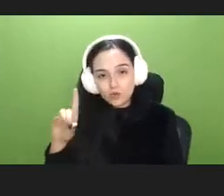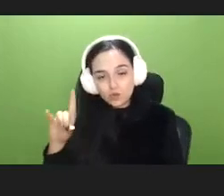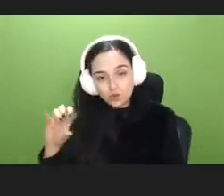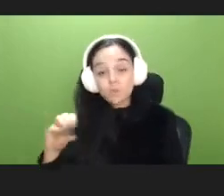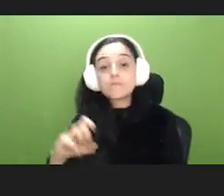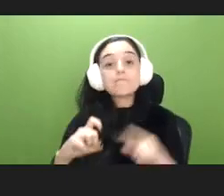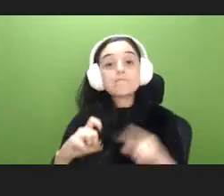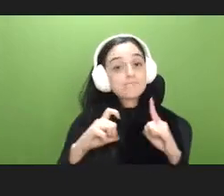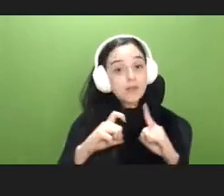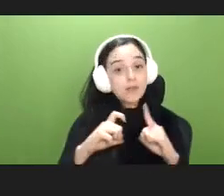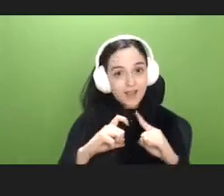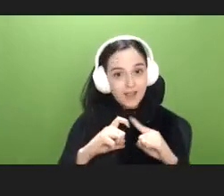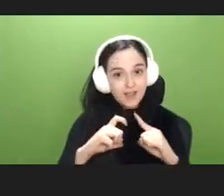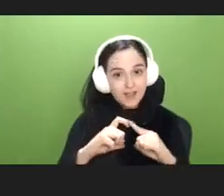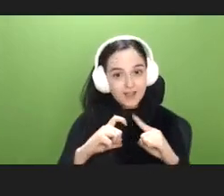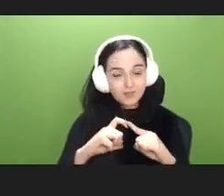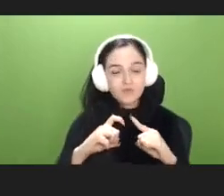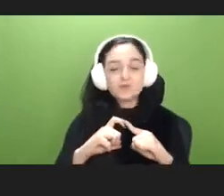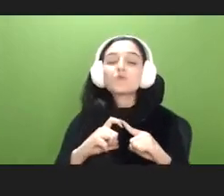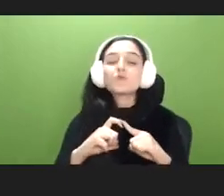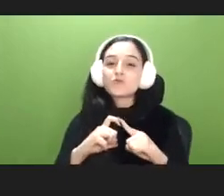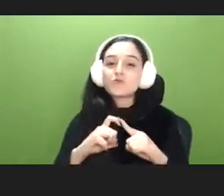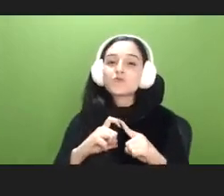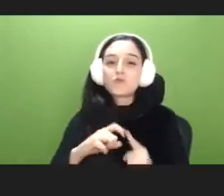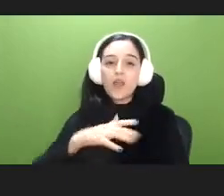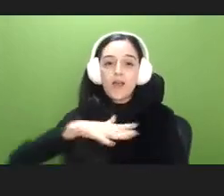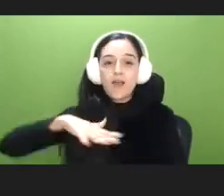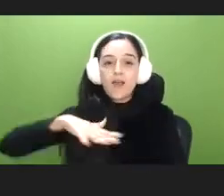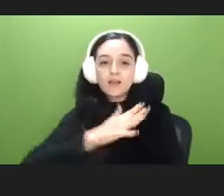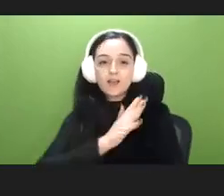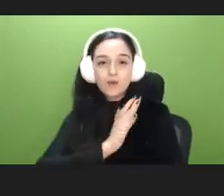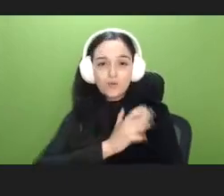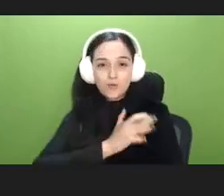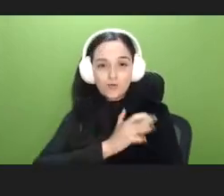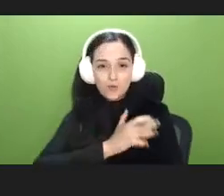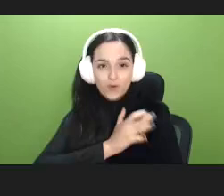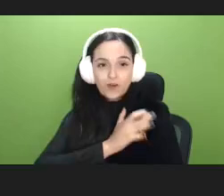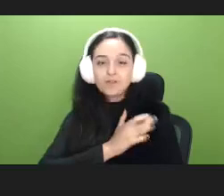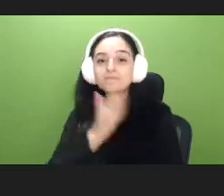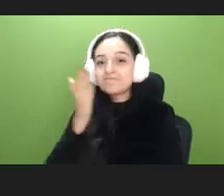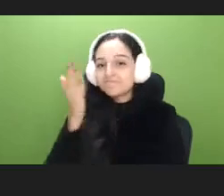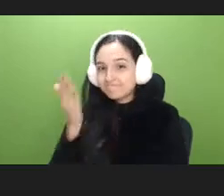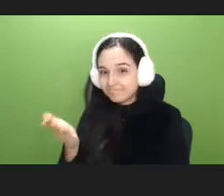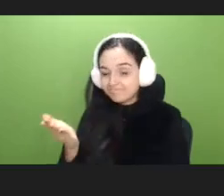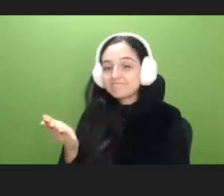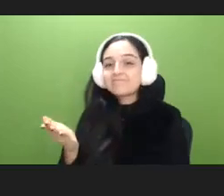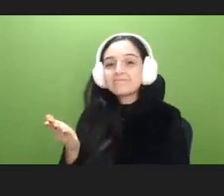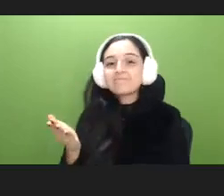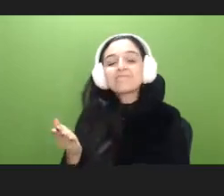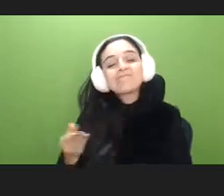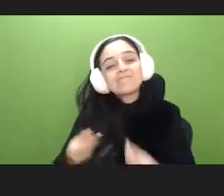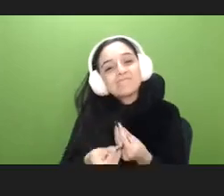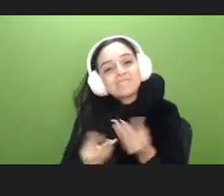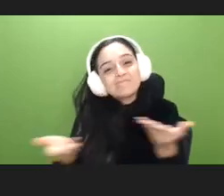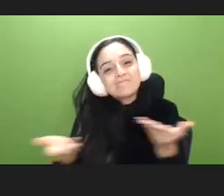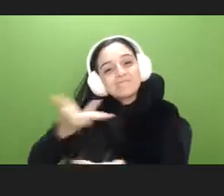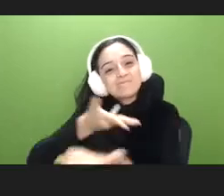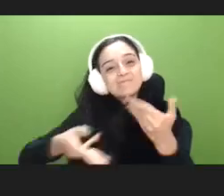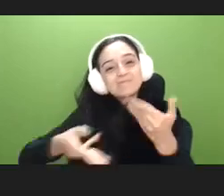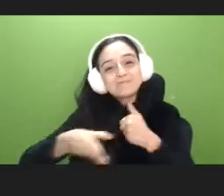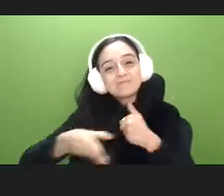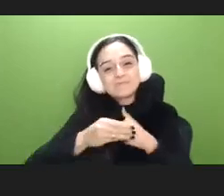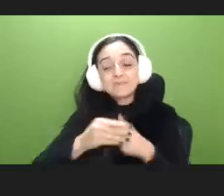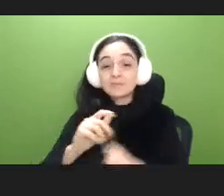cardiologista, que gentilmente aceitou o convite para compartilhar seus conhecimentos conosco. Em nome de toda a equipe